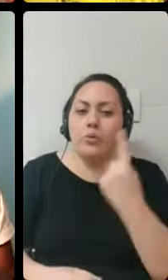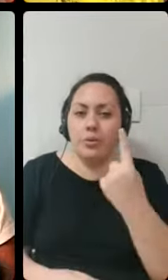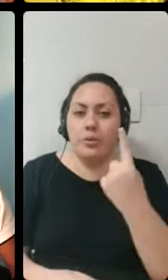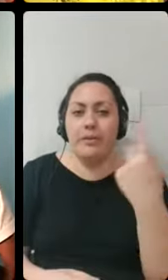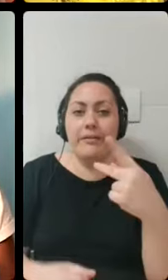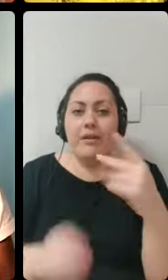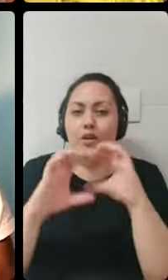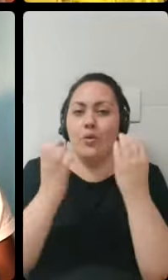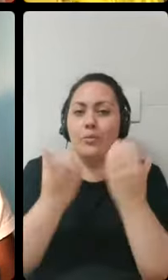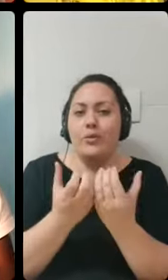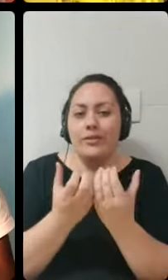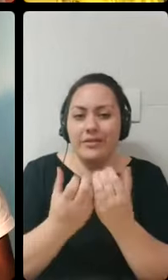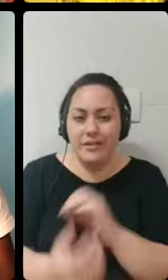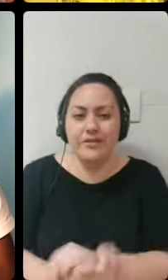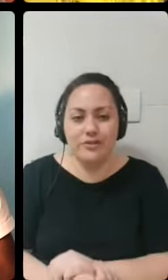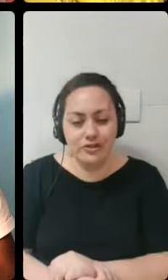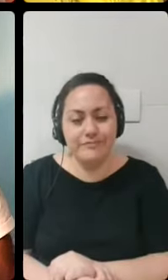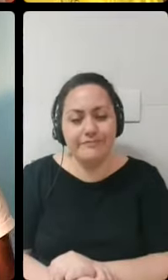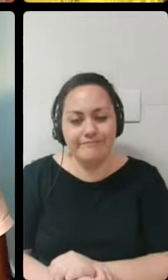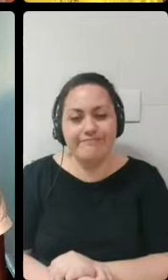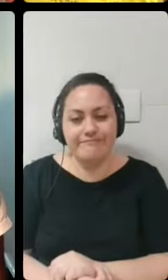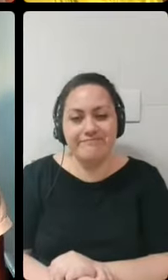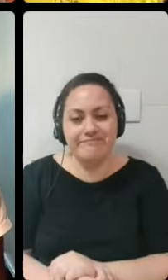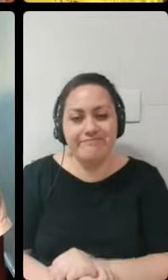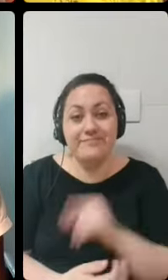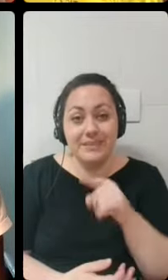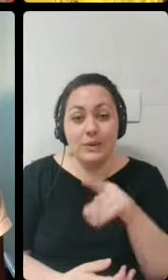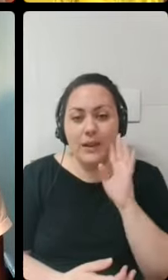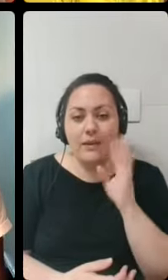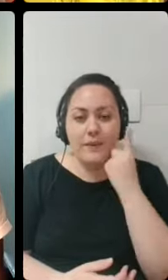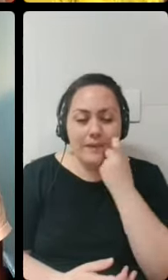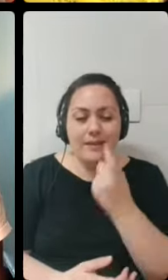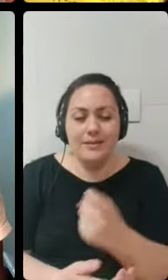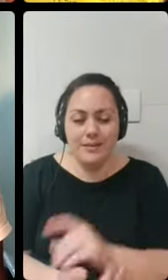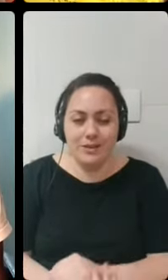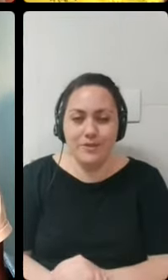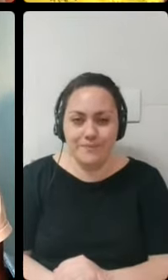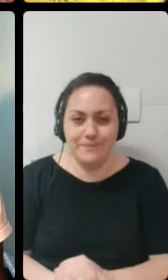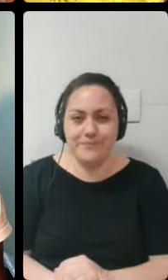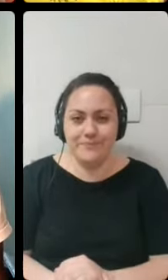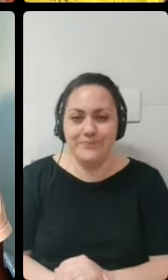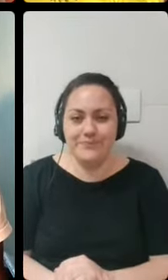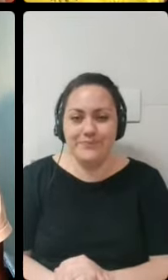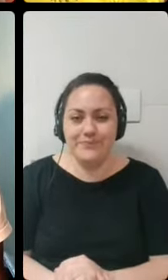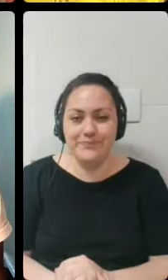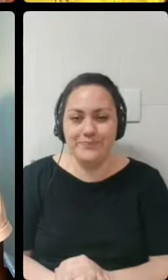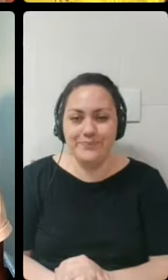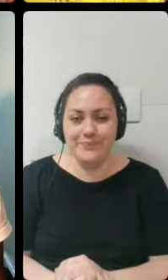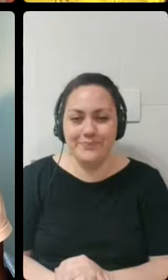pessoas. Então, tudo isso é bem, bem interessante, bem Exatamente.